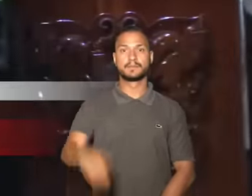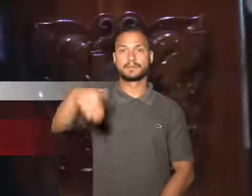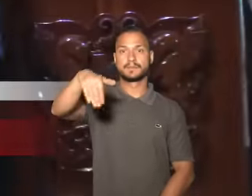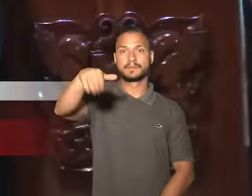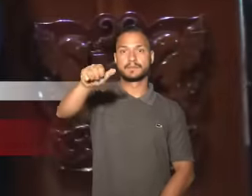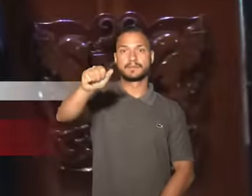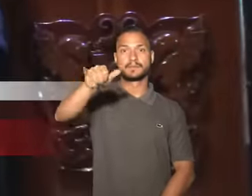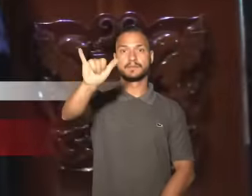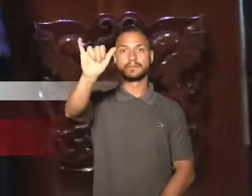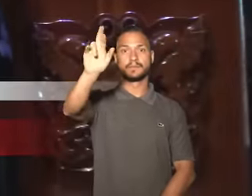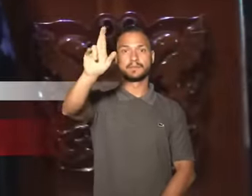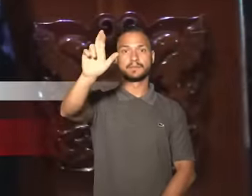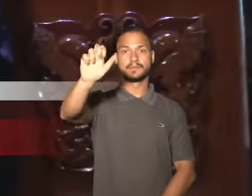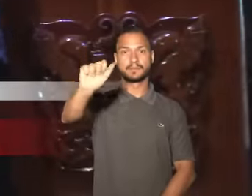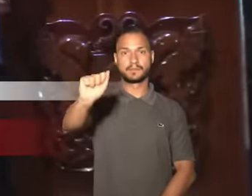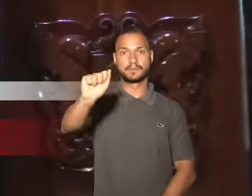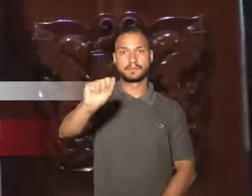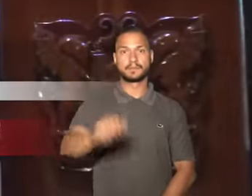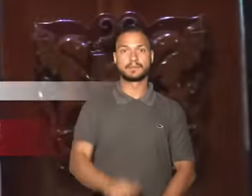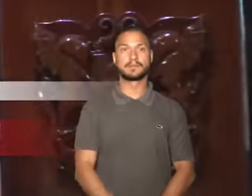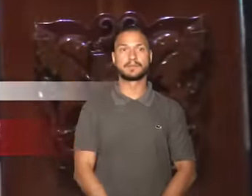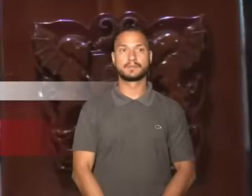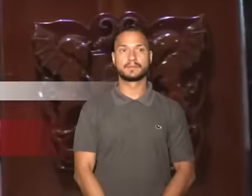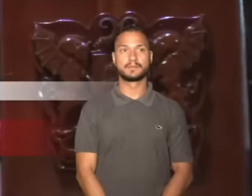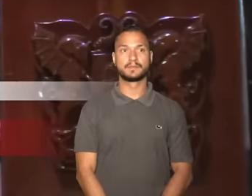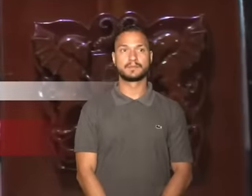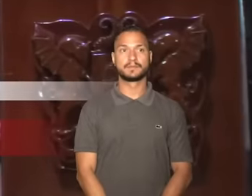Maida Souza Soares.